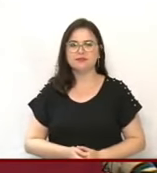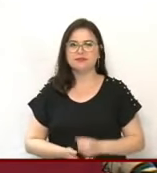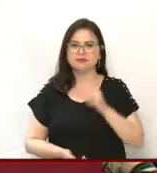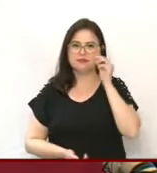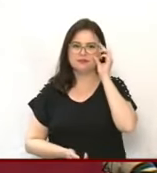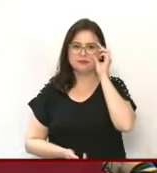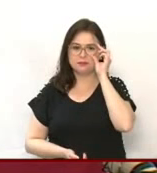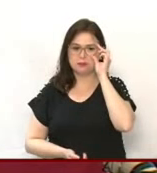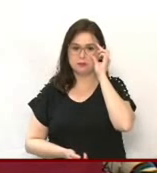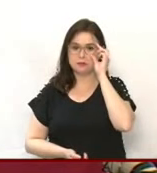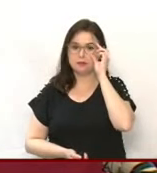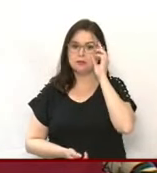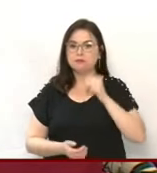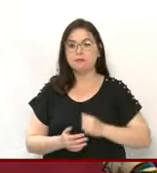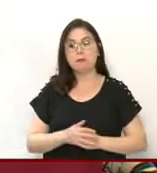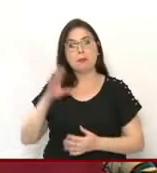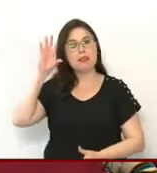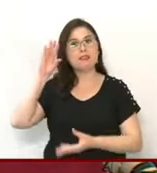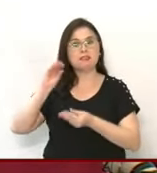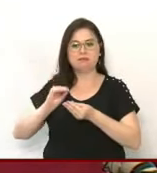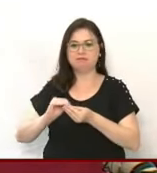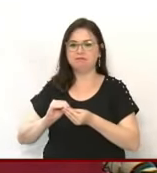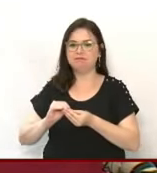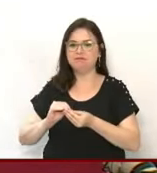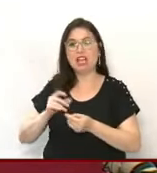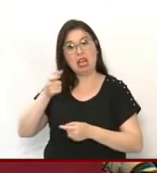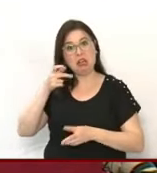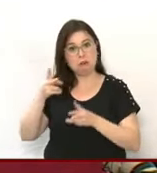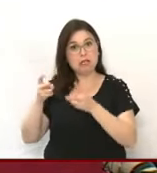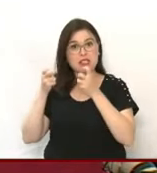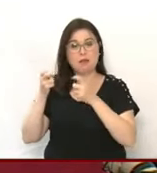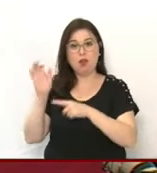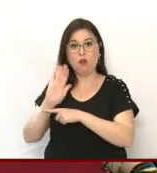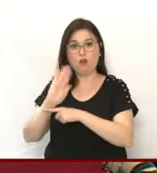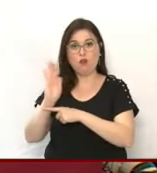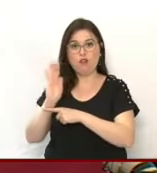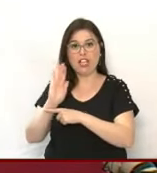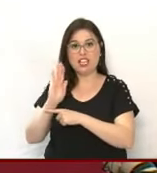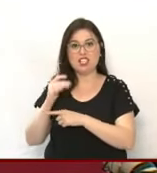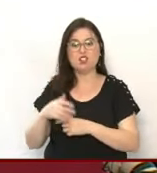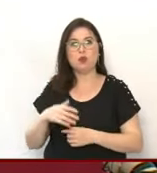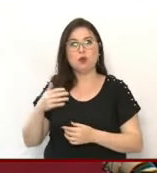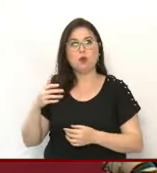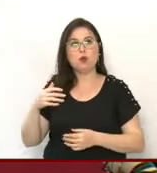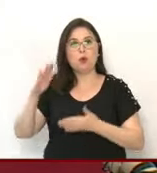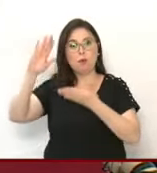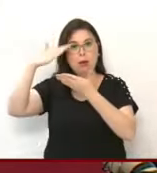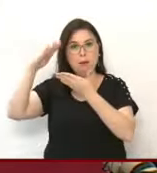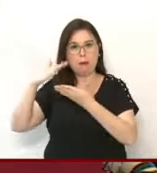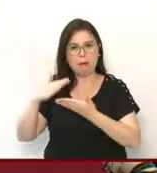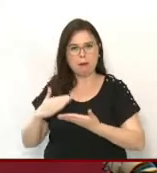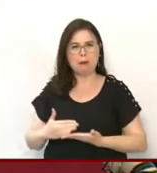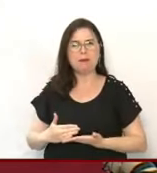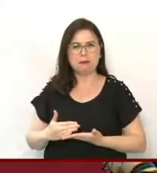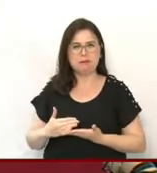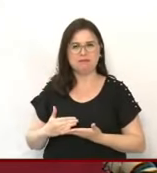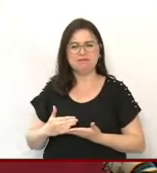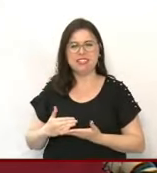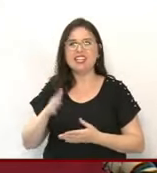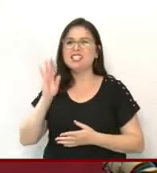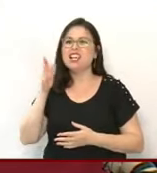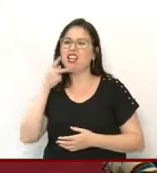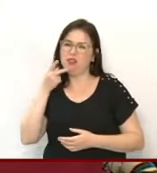aqui, Lula, você viu que nos vídeos a maioria do povo aqui já está me arrumando trampo, né? A gente pensa que a gente